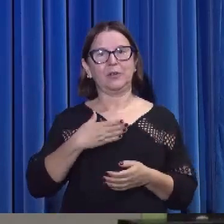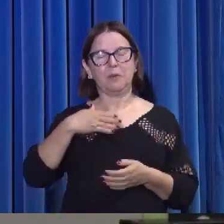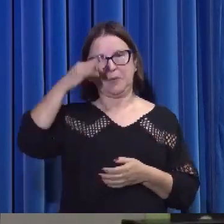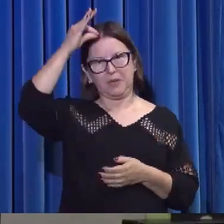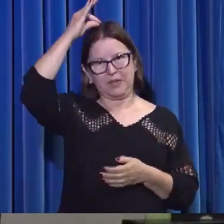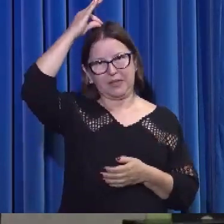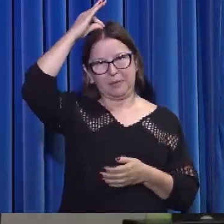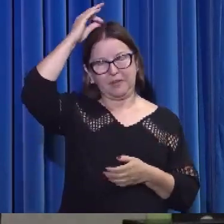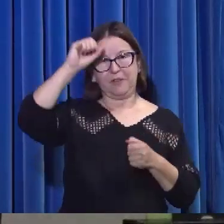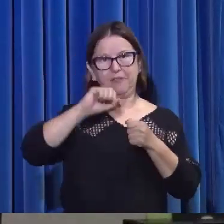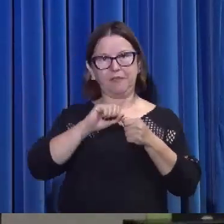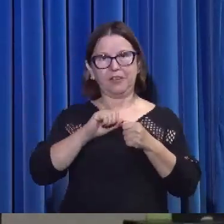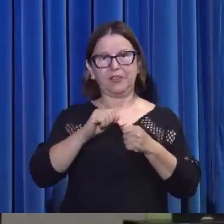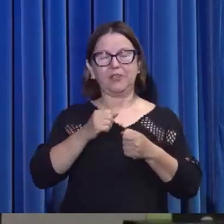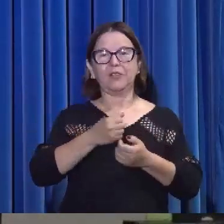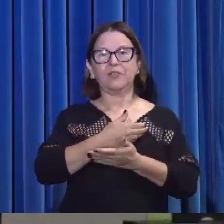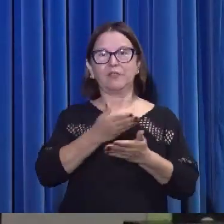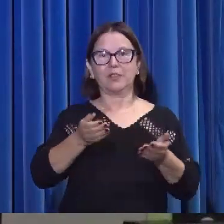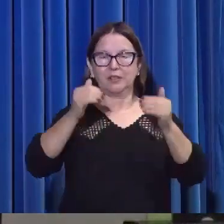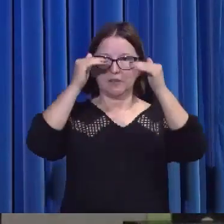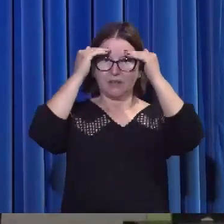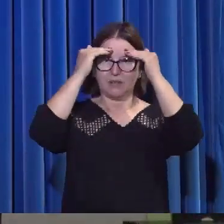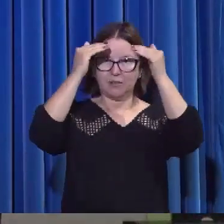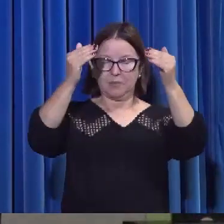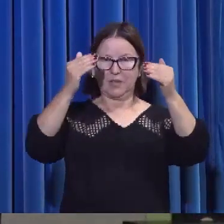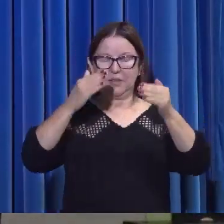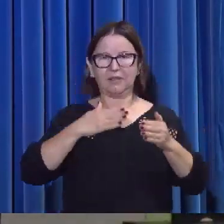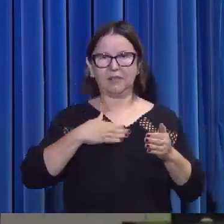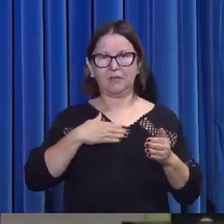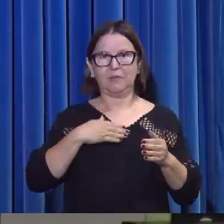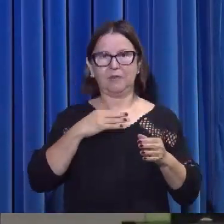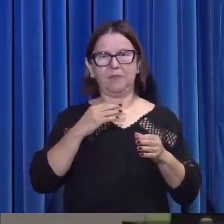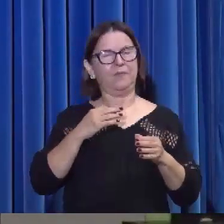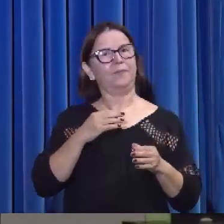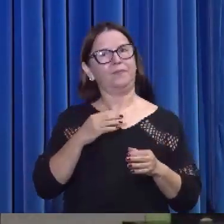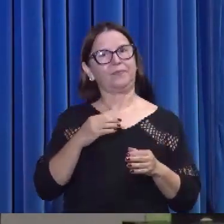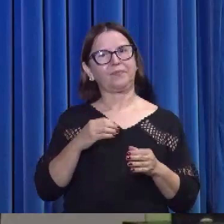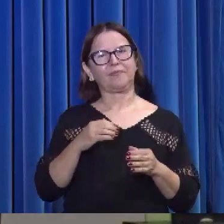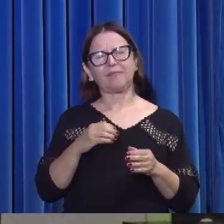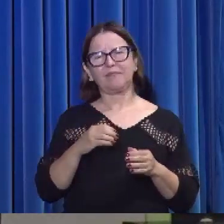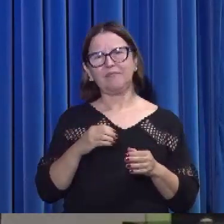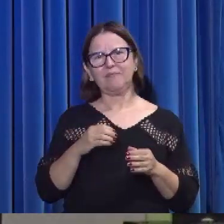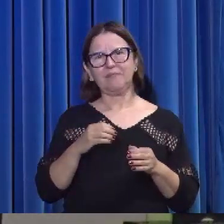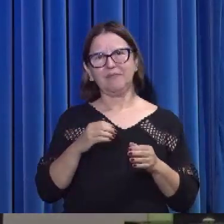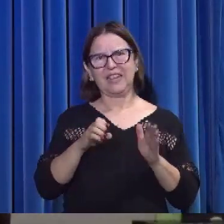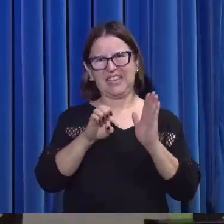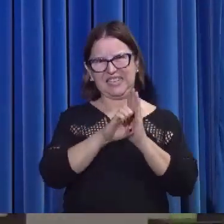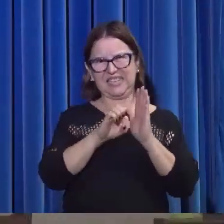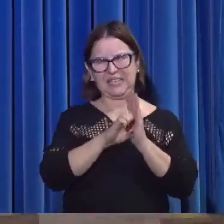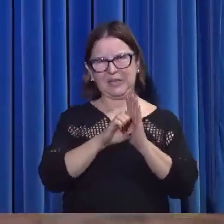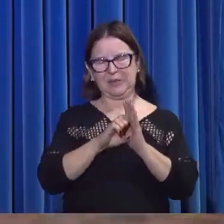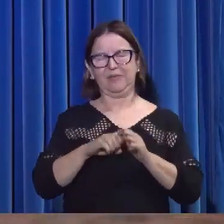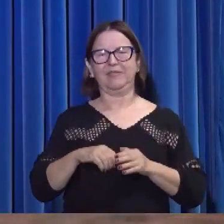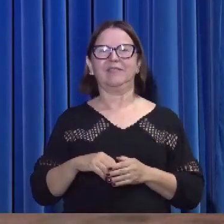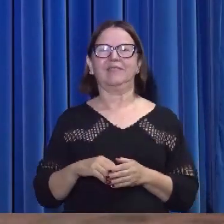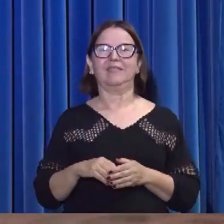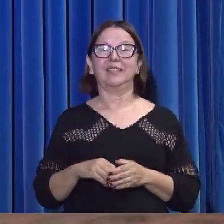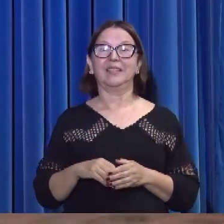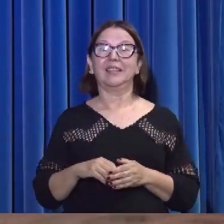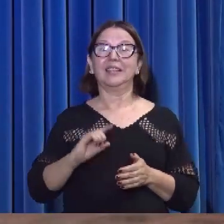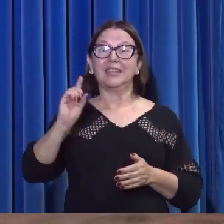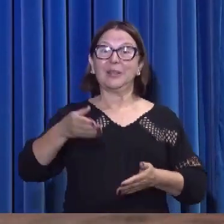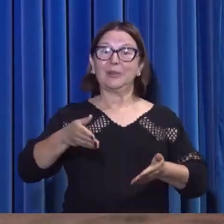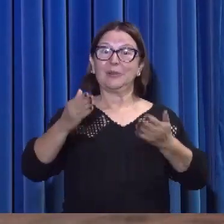observeis. Deus pode nos dar um bom coração, e Ele nos deu um bom coração em Cristo. Nós precisamos olhar